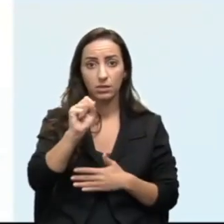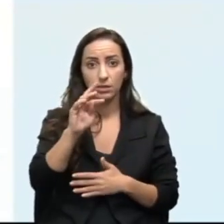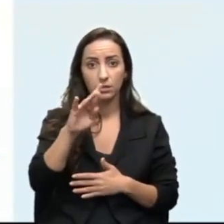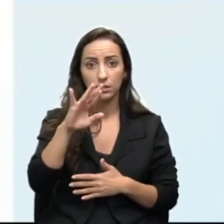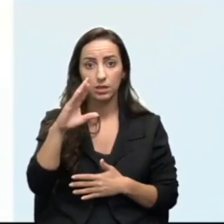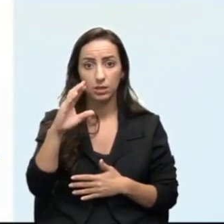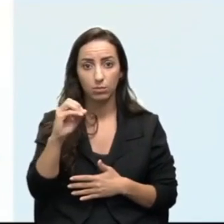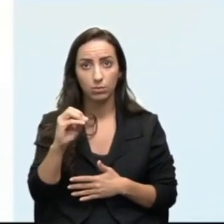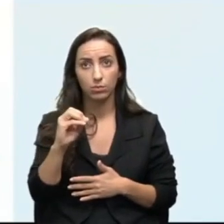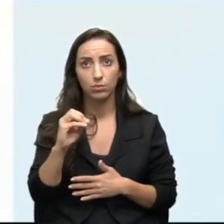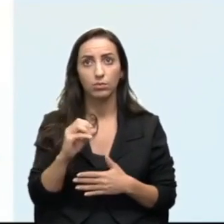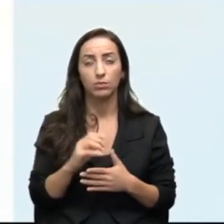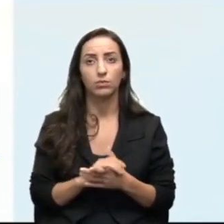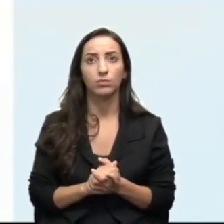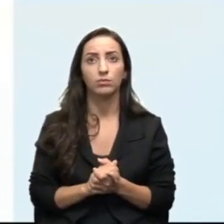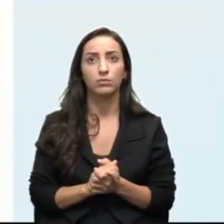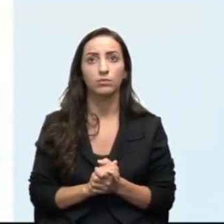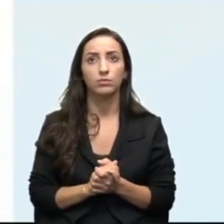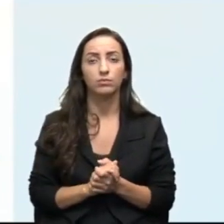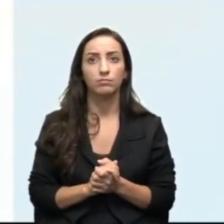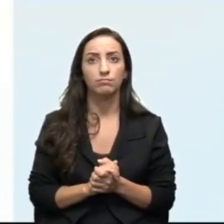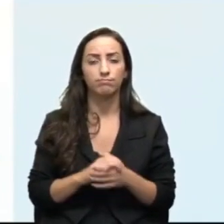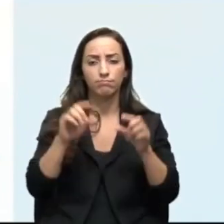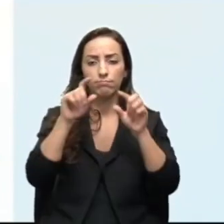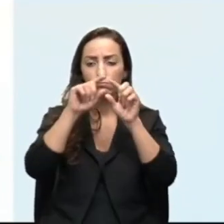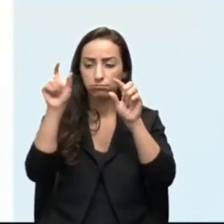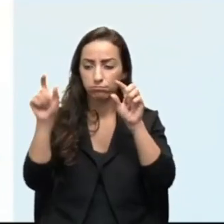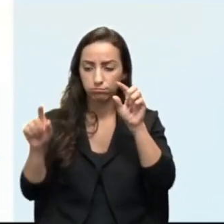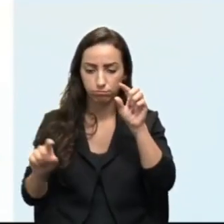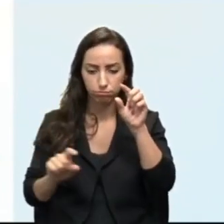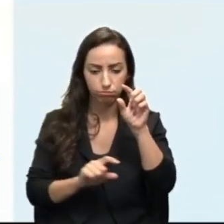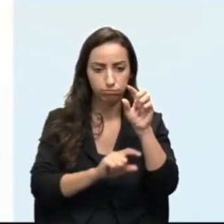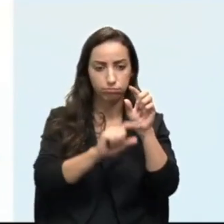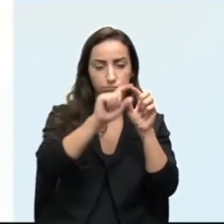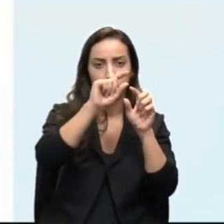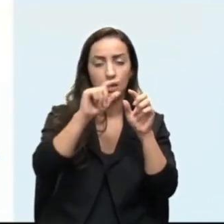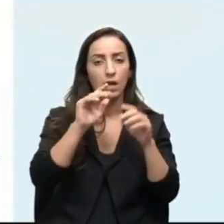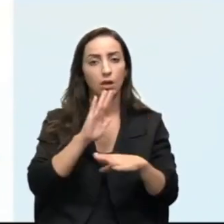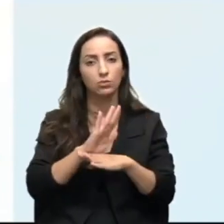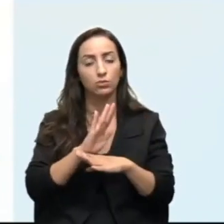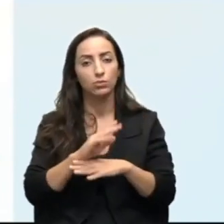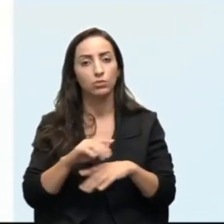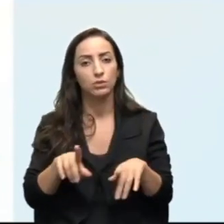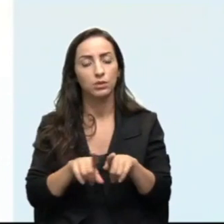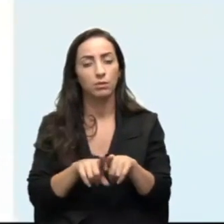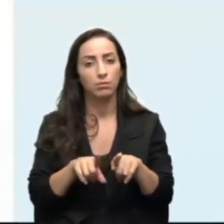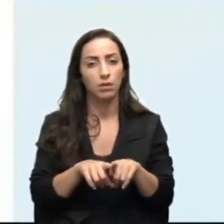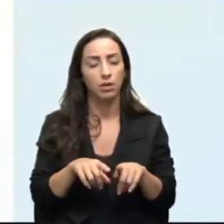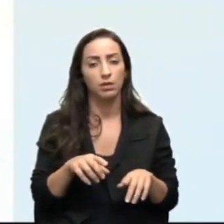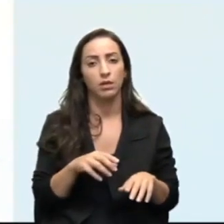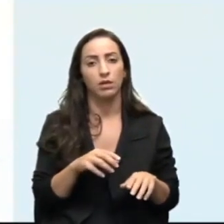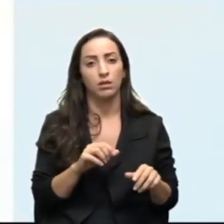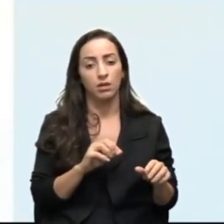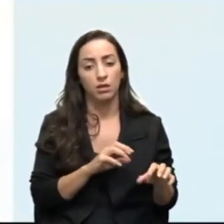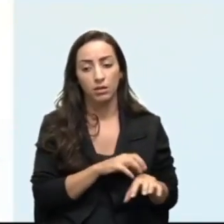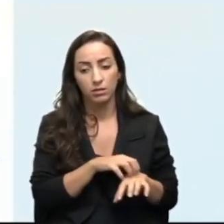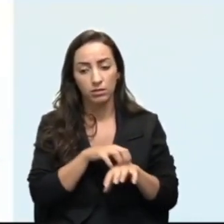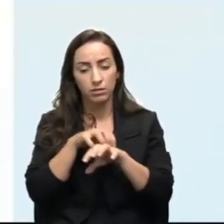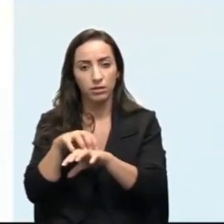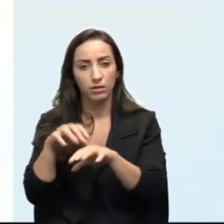envolvem as armaduras longitudinais. Eles também ajudam a gente a transportar, né, a nossa estrutura.